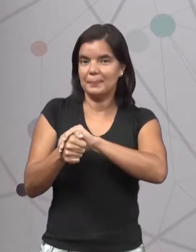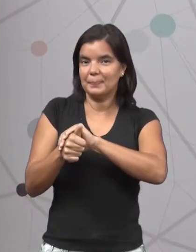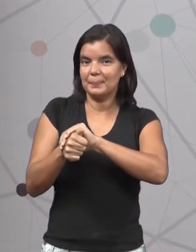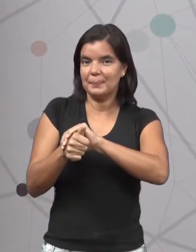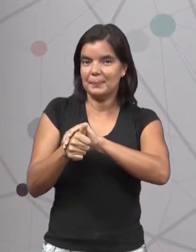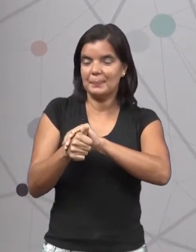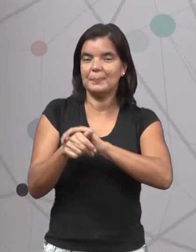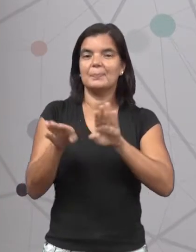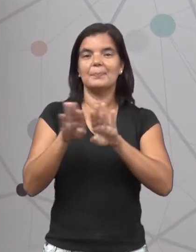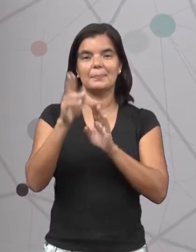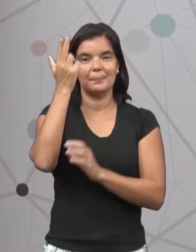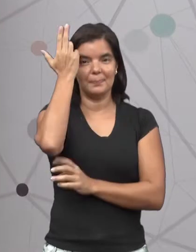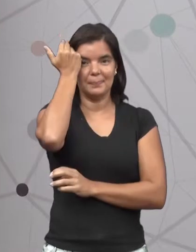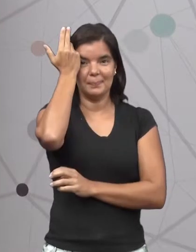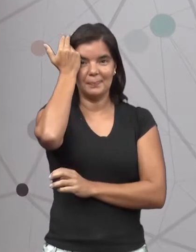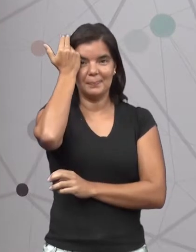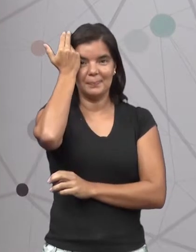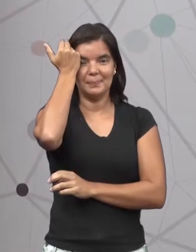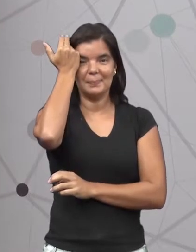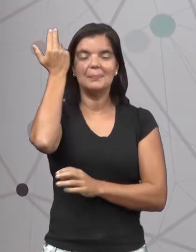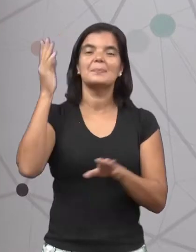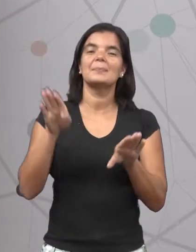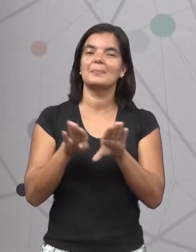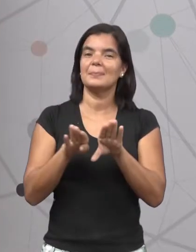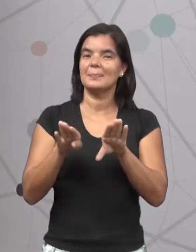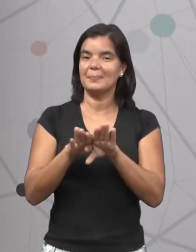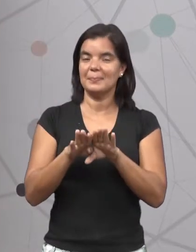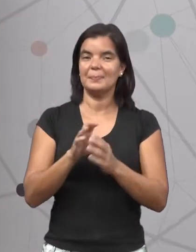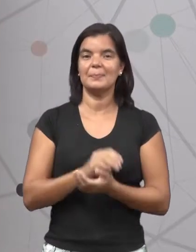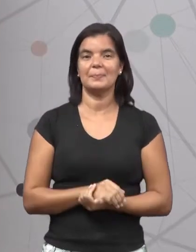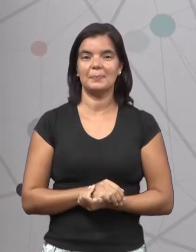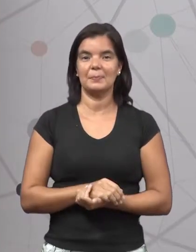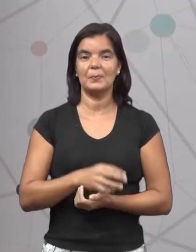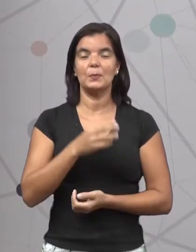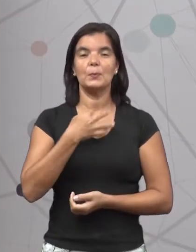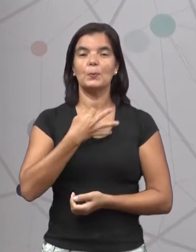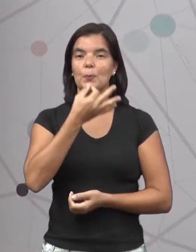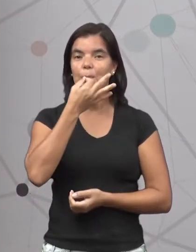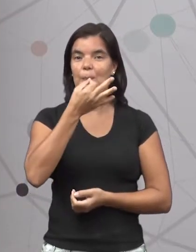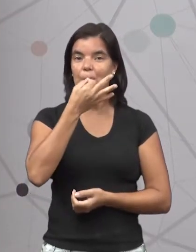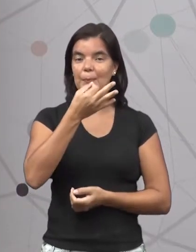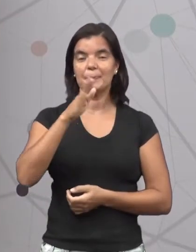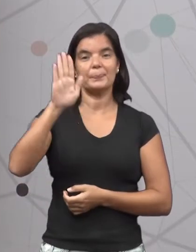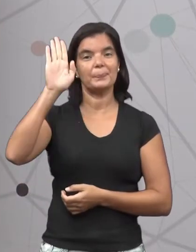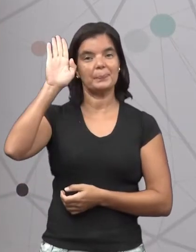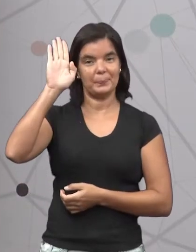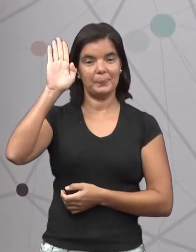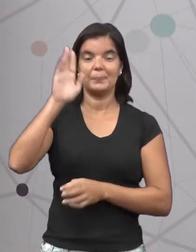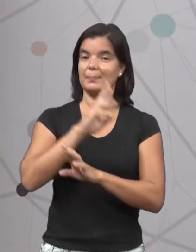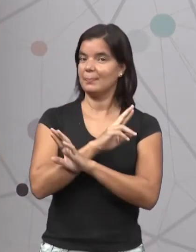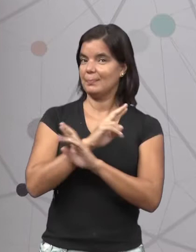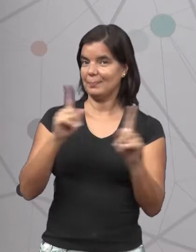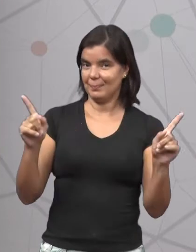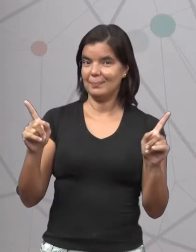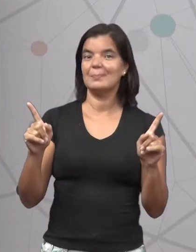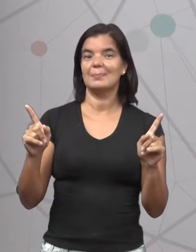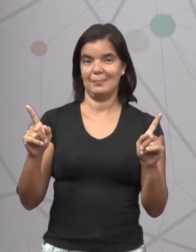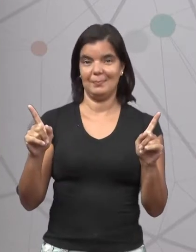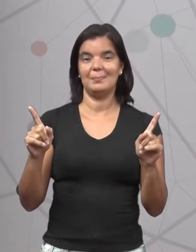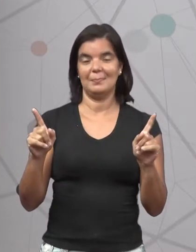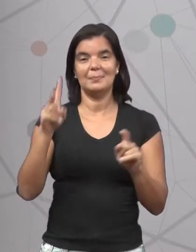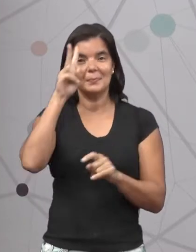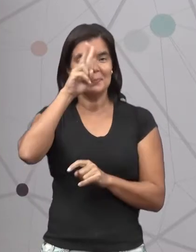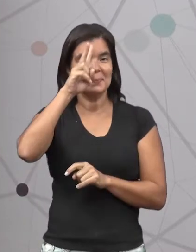tartaruga, a lebre e o juiz. Um juiz diferente do